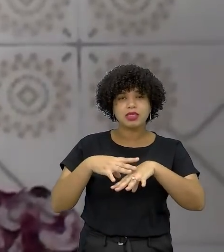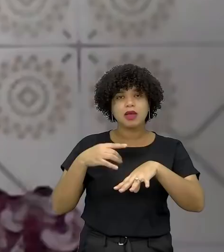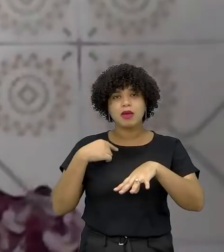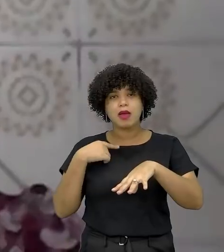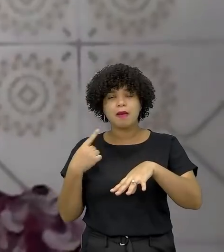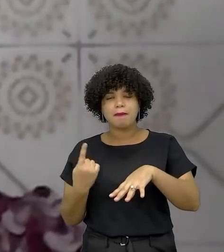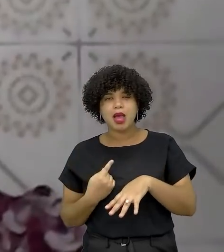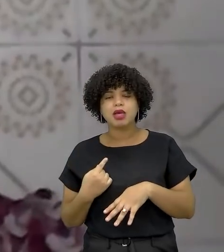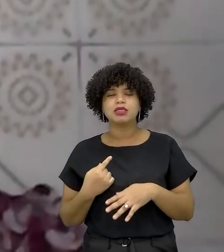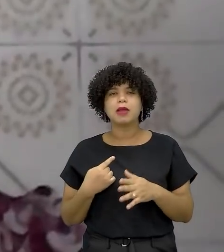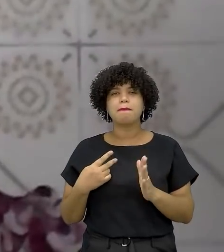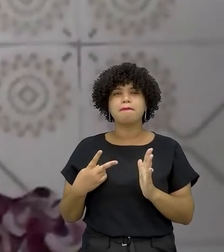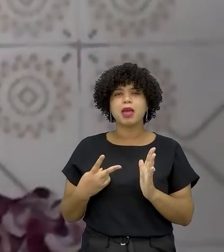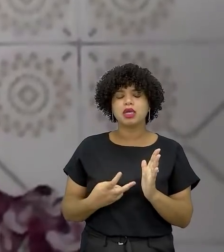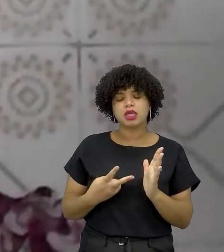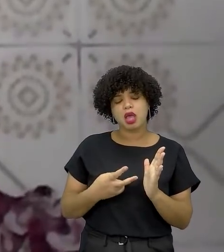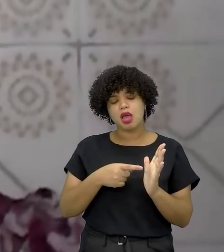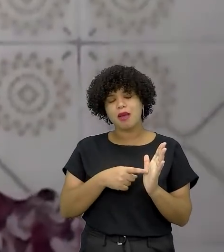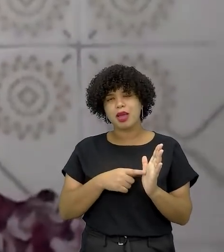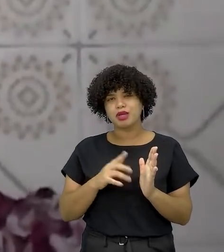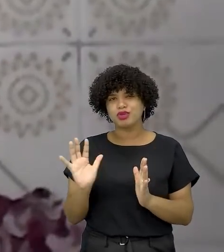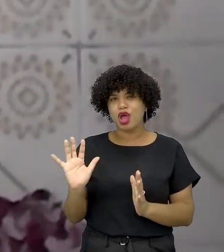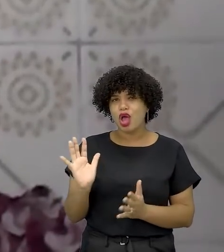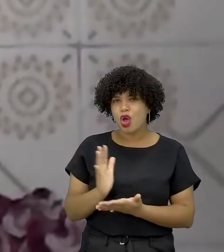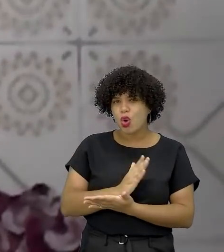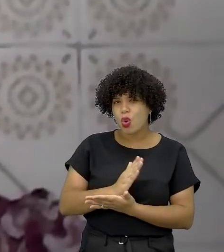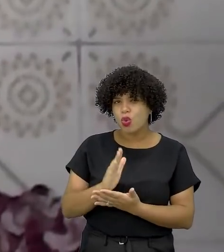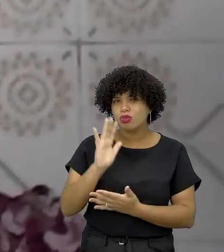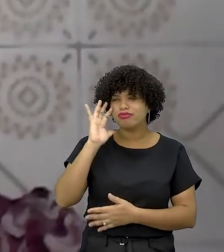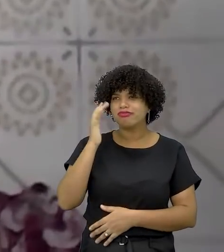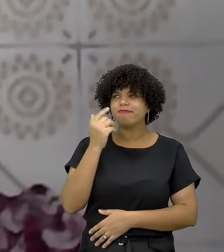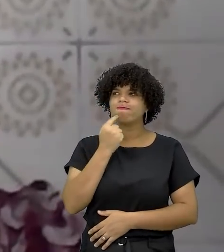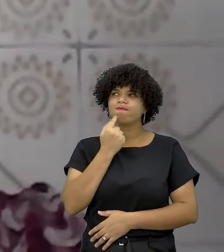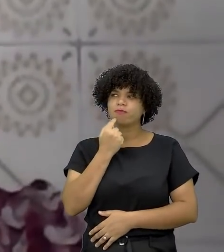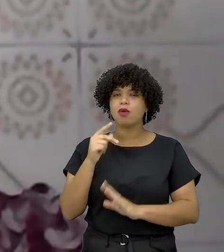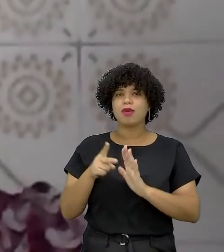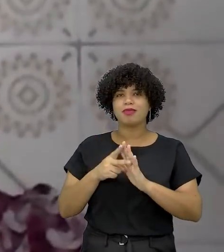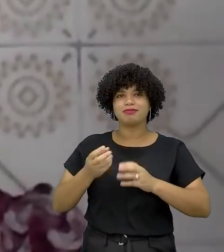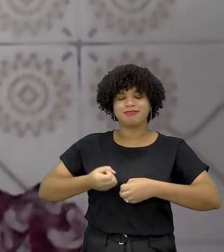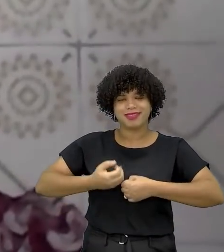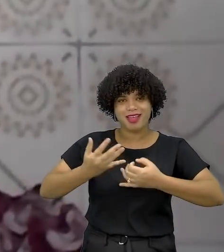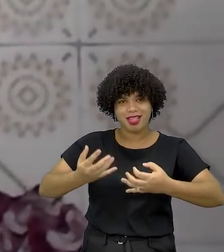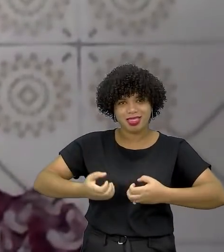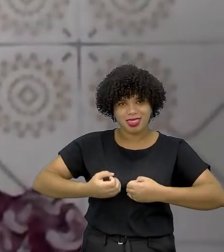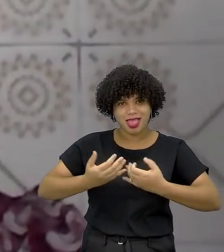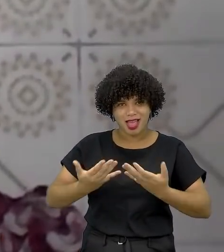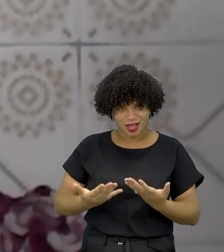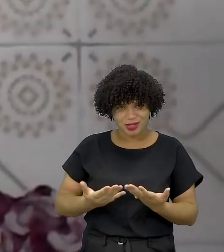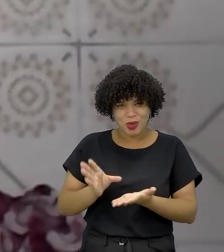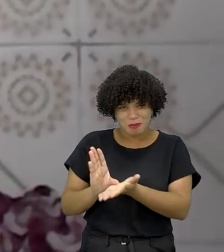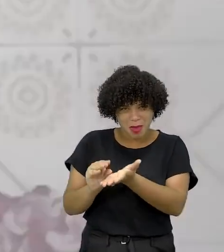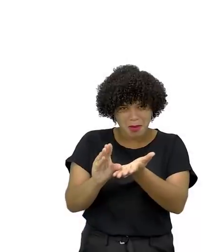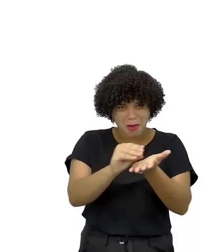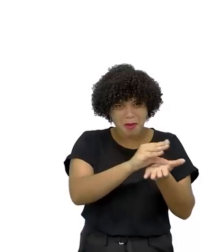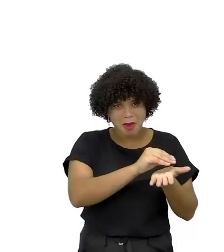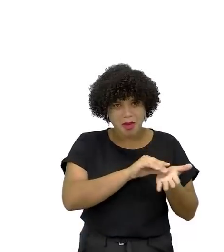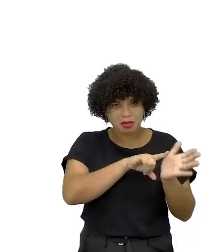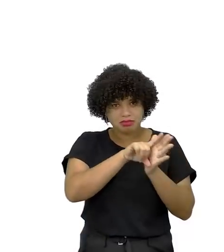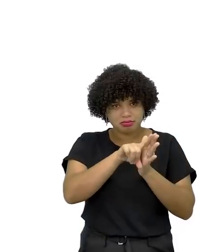e resolver situação que envolvam dados de pesquisa sobre contextos